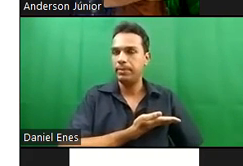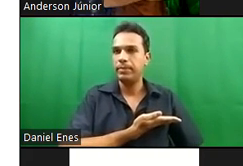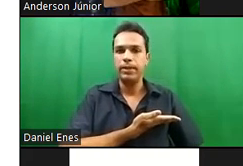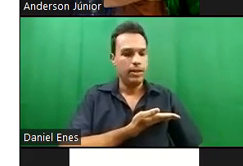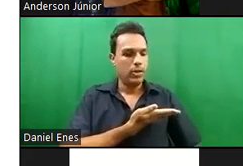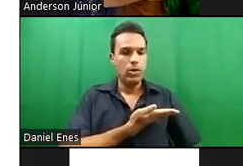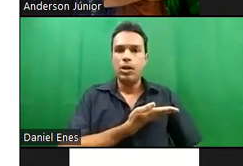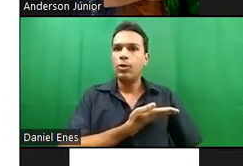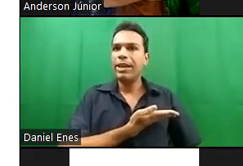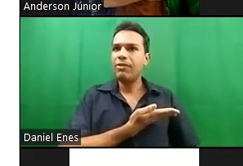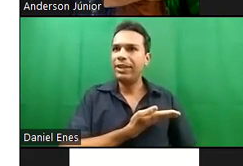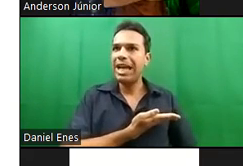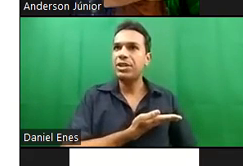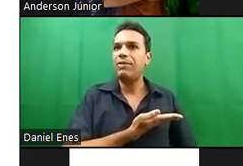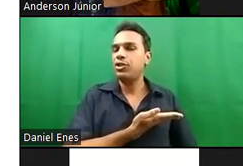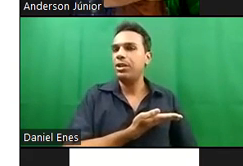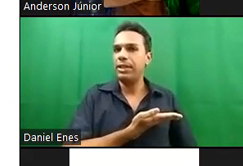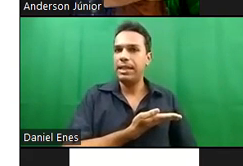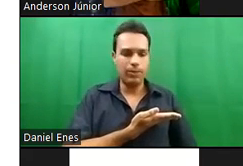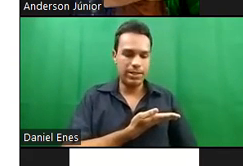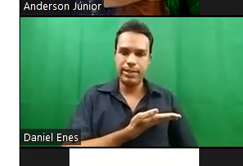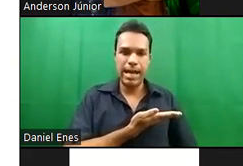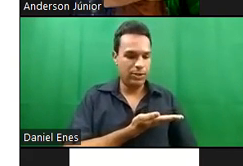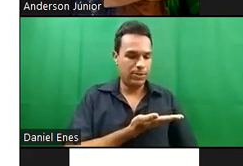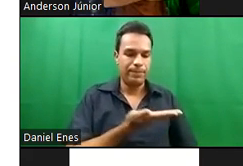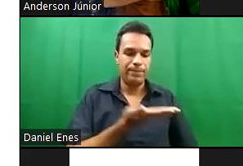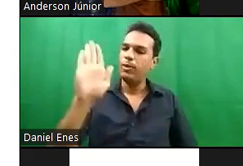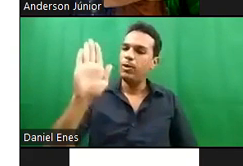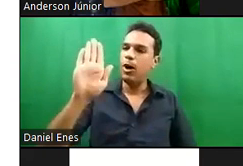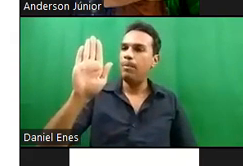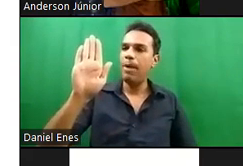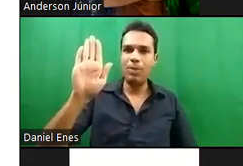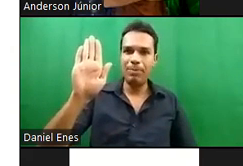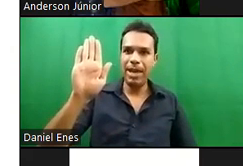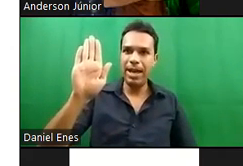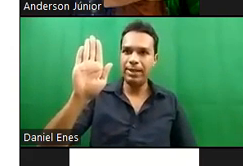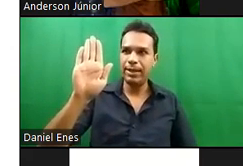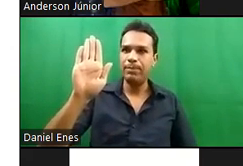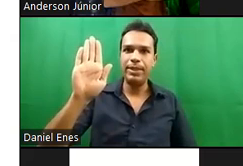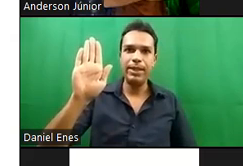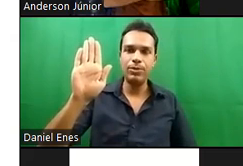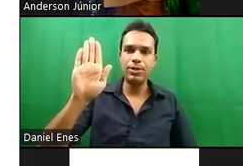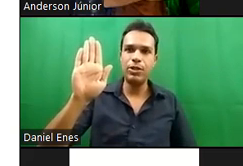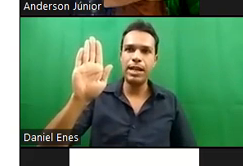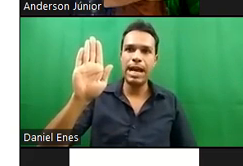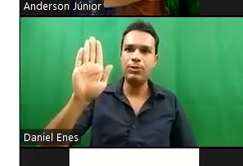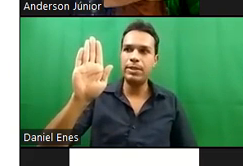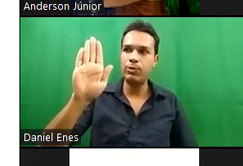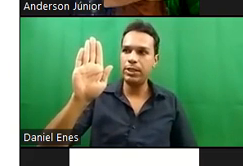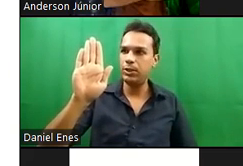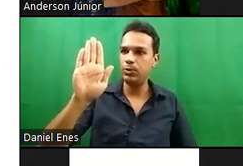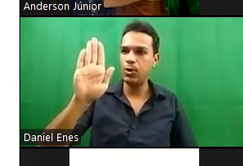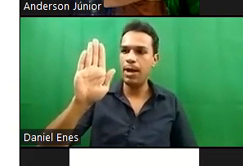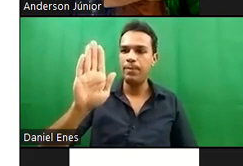aqui. O que a fonética vai descrever na língua de sinais? Palma aberta, dedos esticados